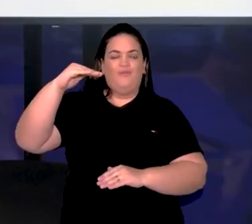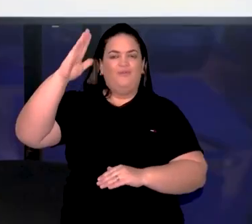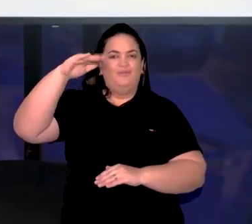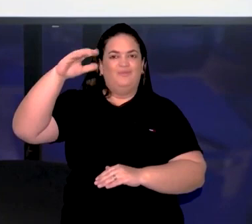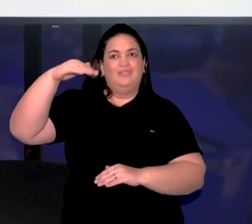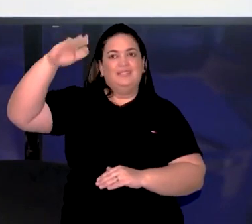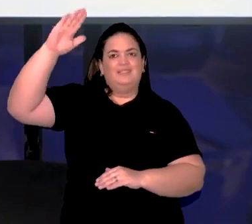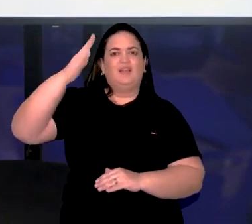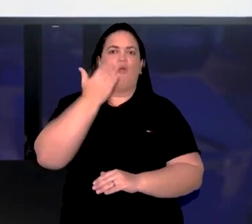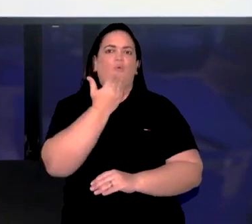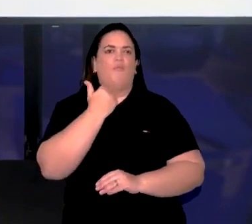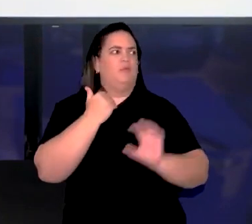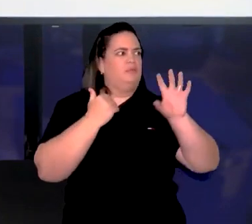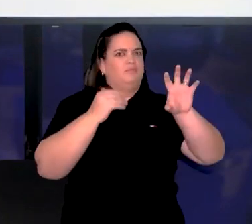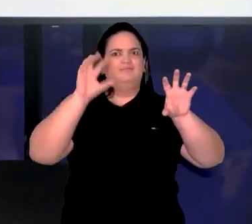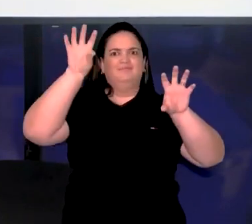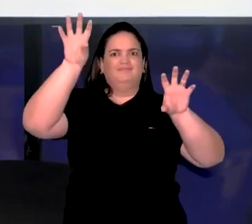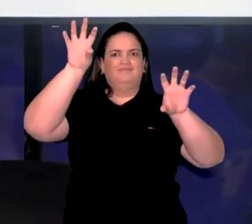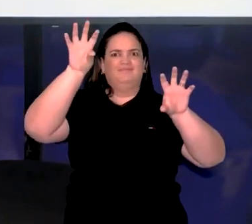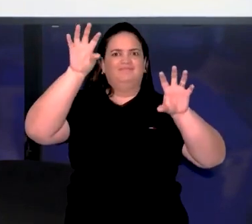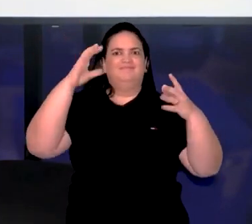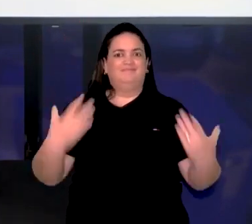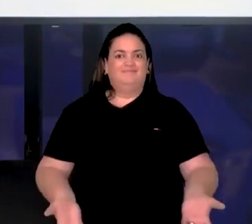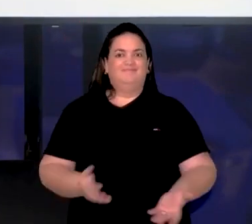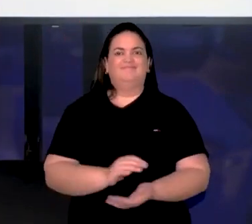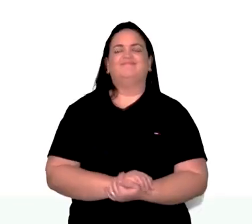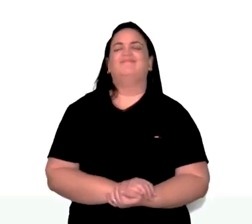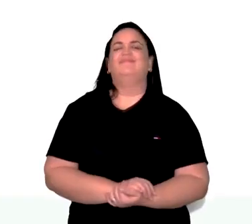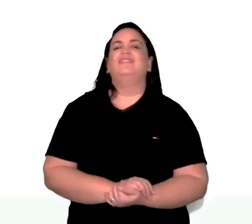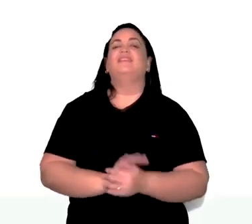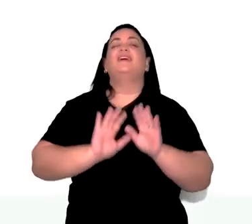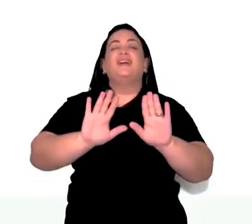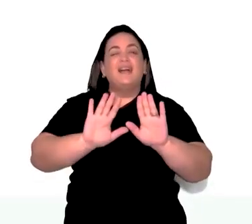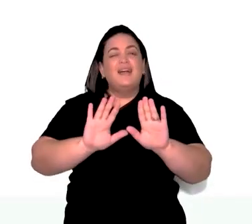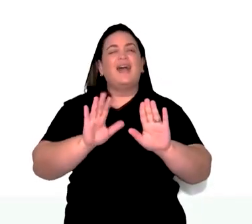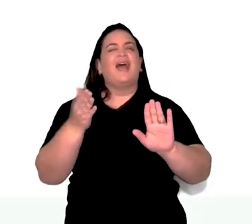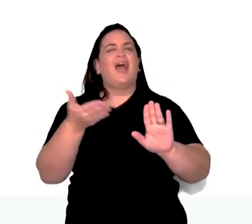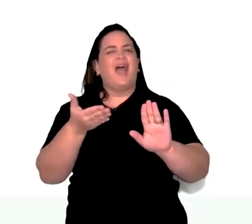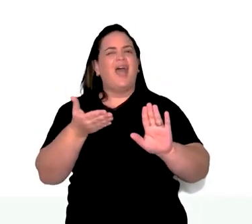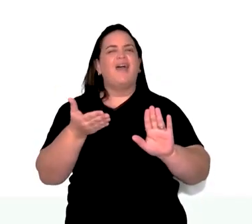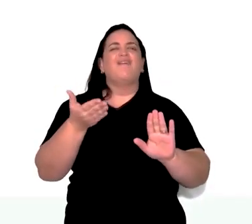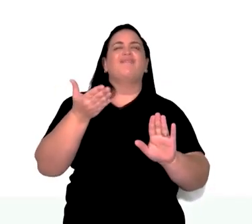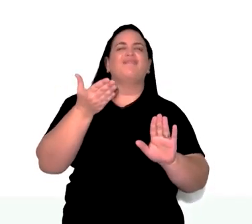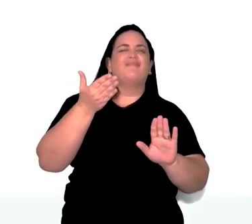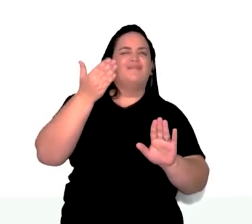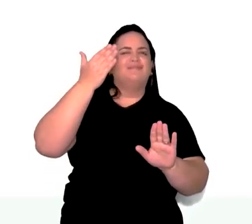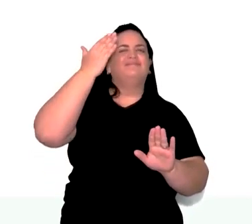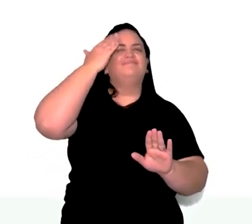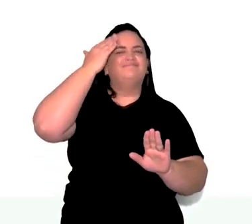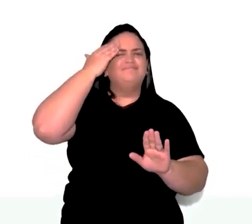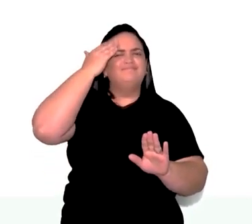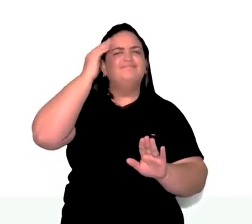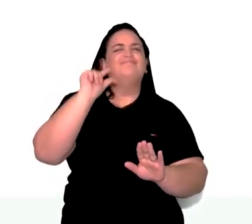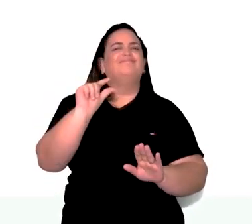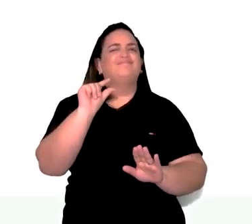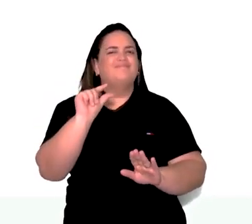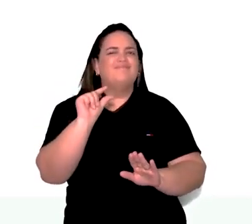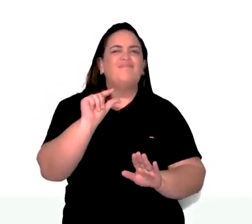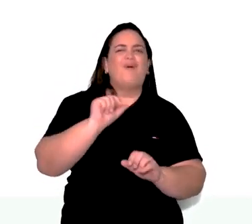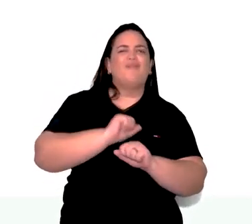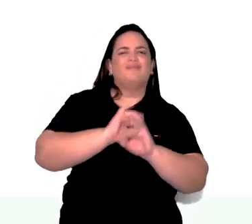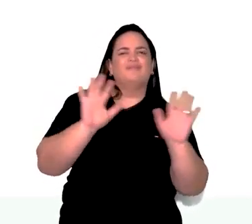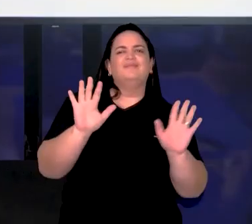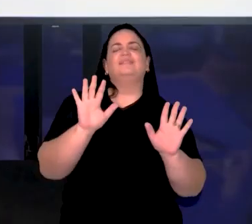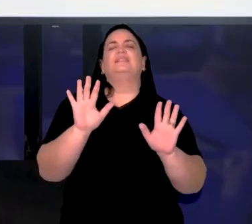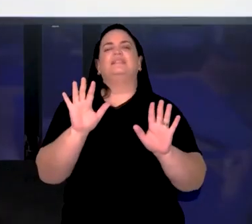certo? Agora, eu posso ter uma noção do que é essa fração. E tendo